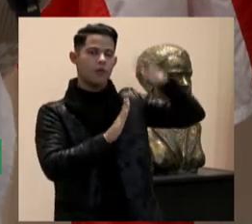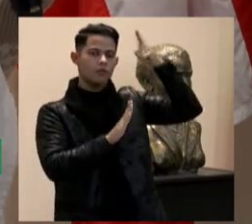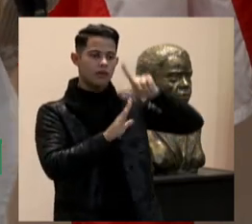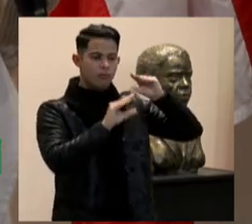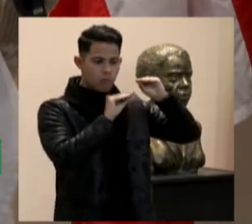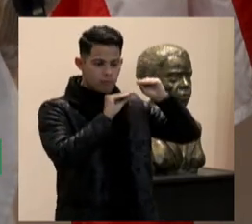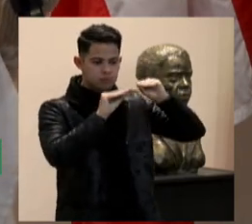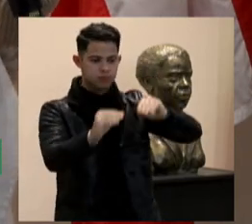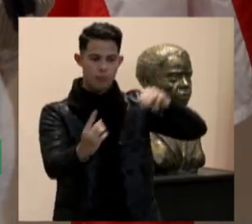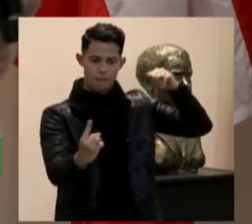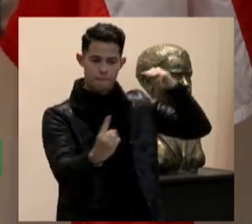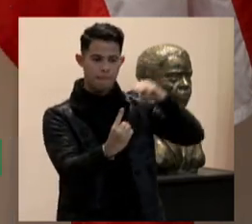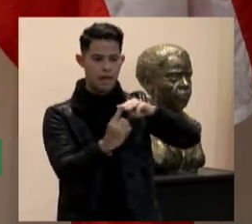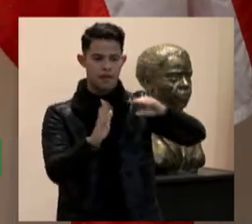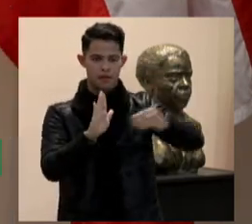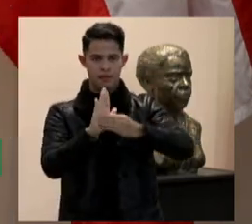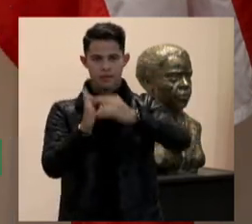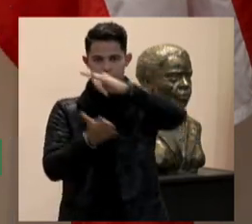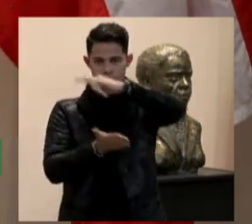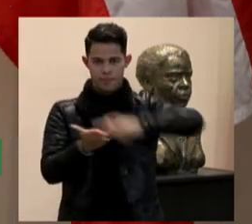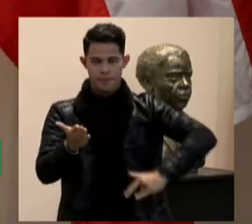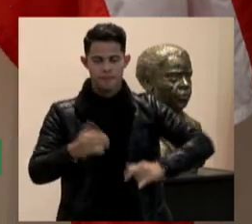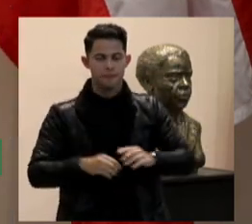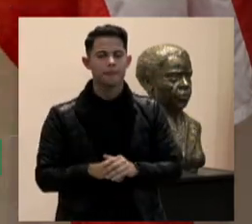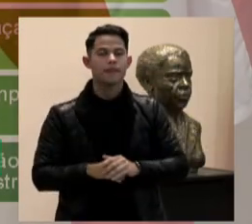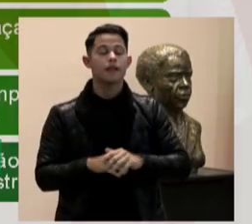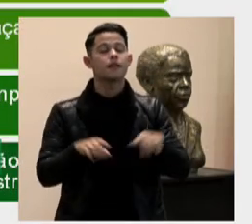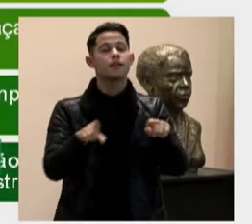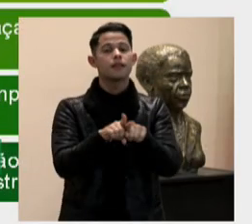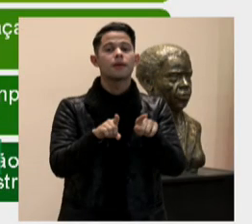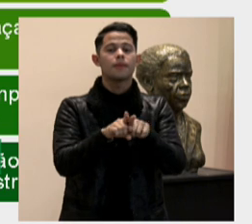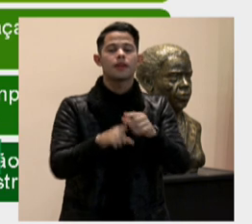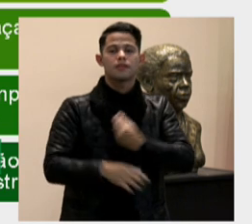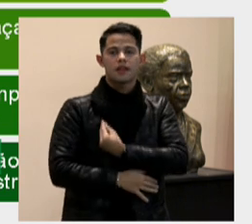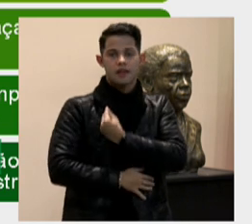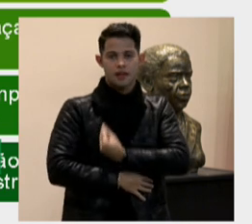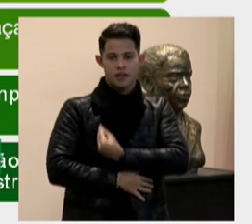uma meta. Nesse sentido, há também a presença da